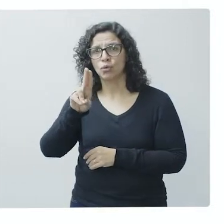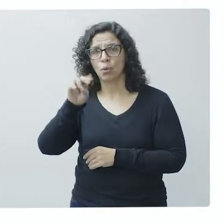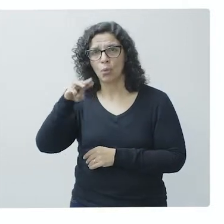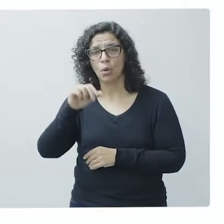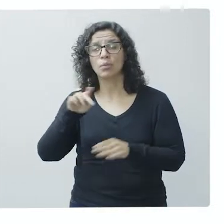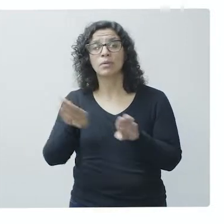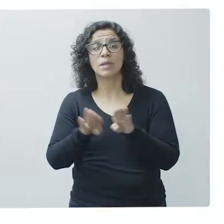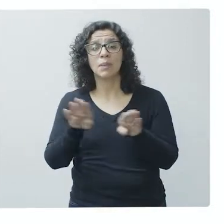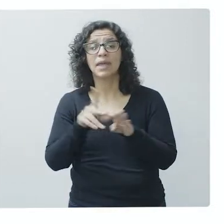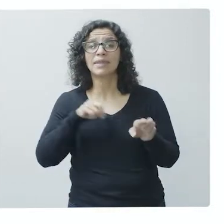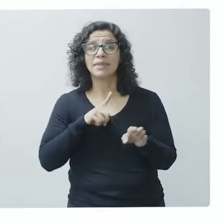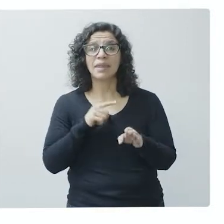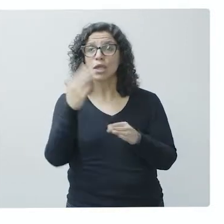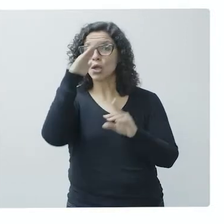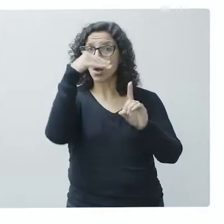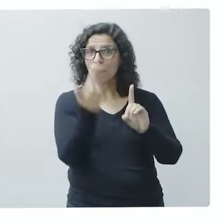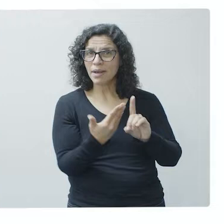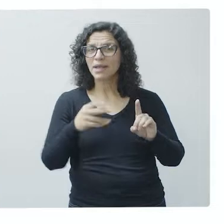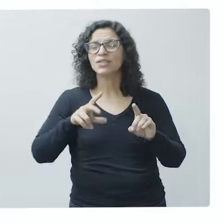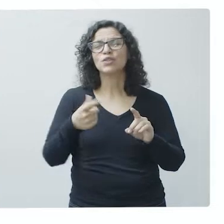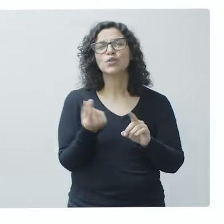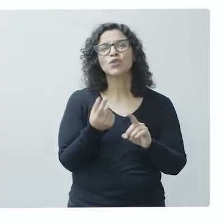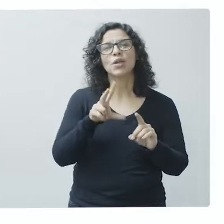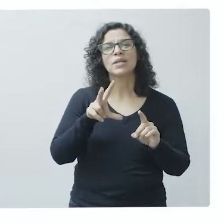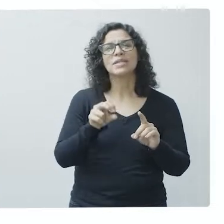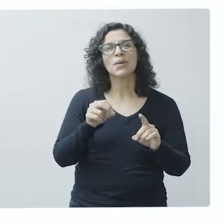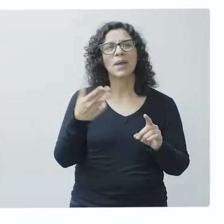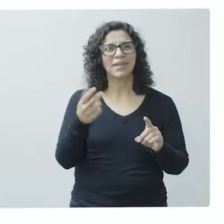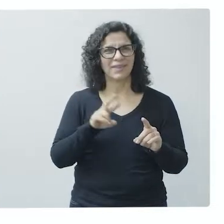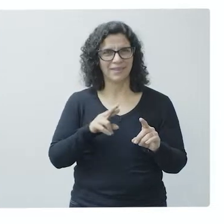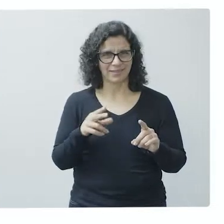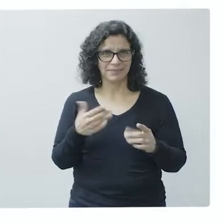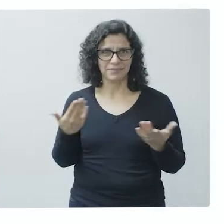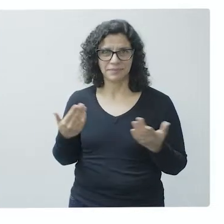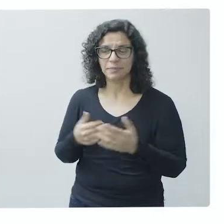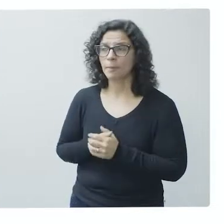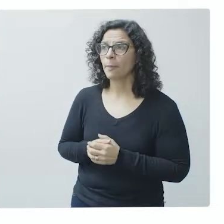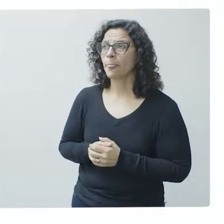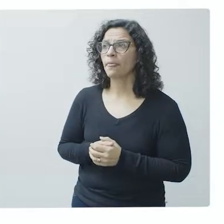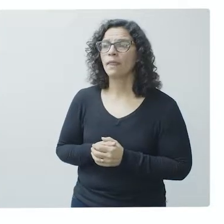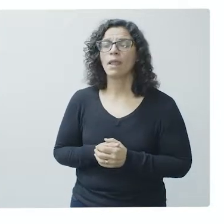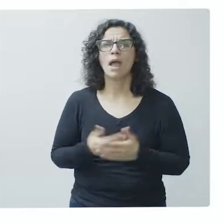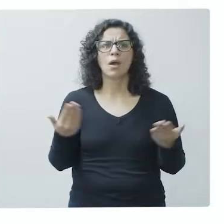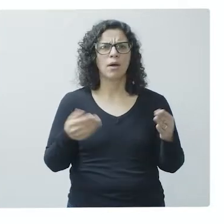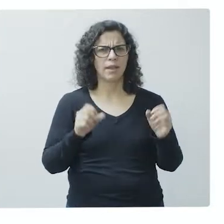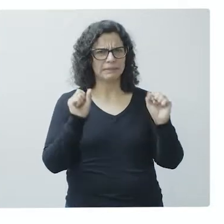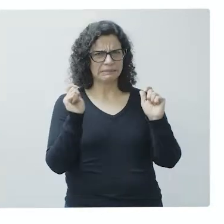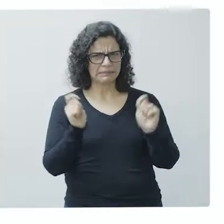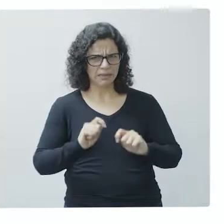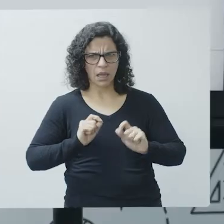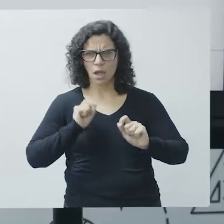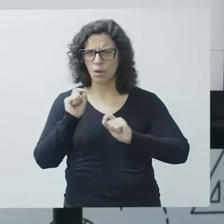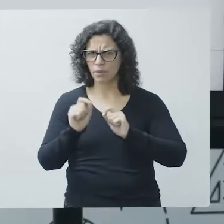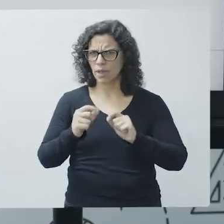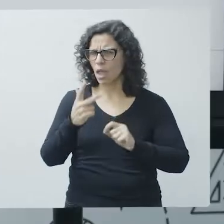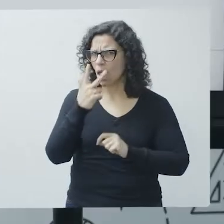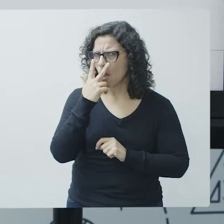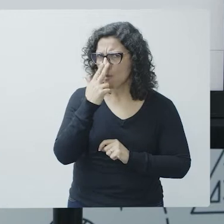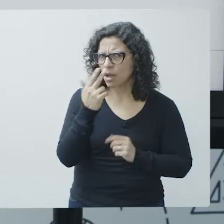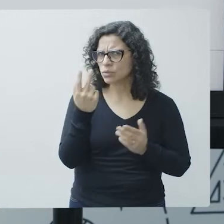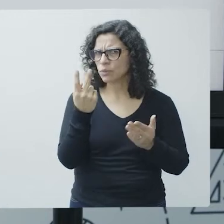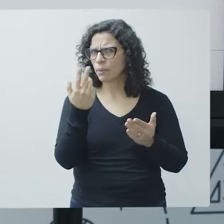de 50 Cruzados Novos. Calma aí, professor. Peraí. Eu acho que pode ser que eu